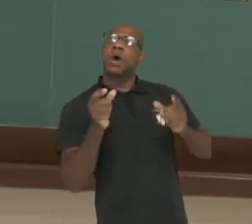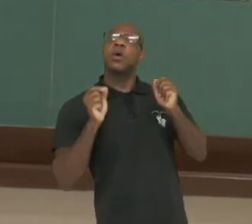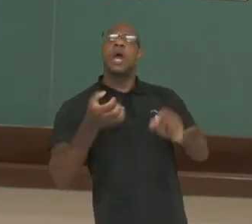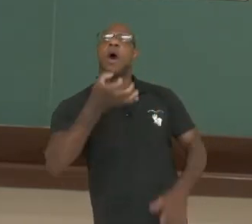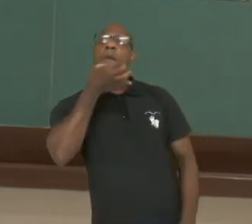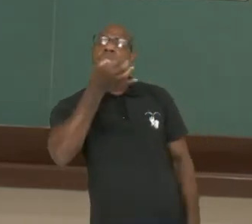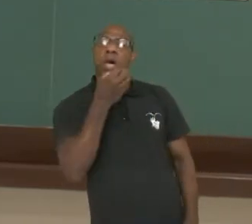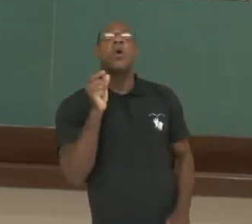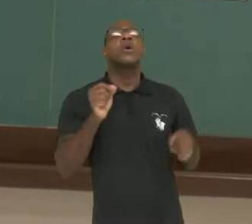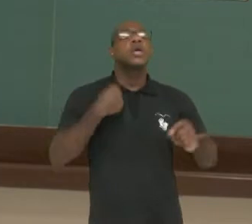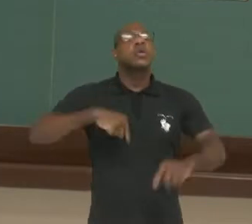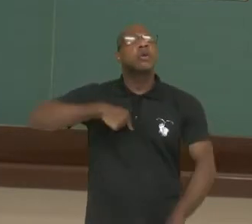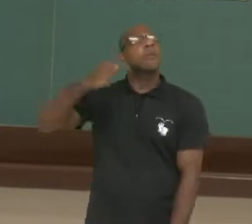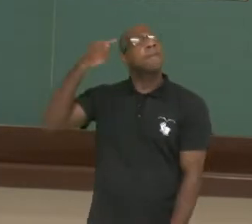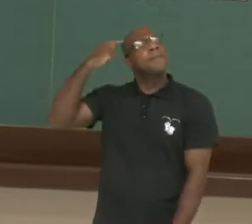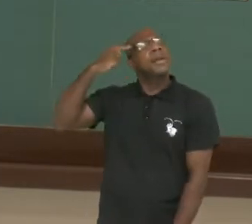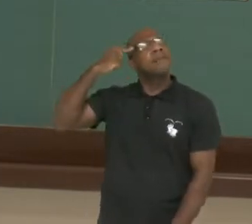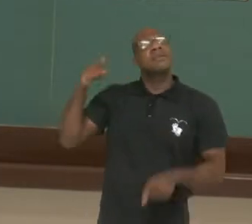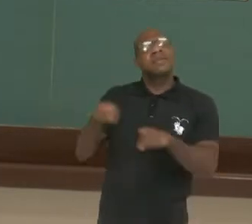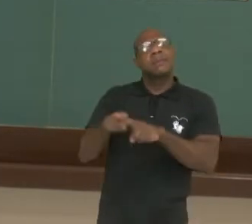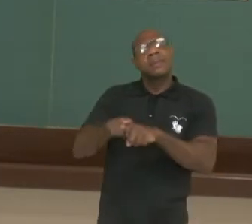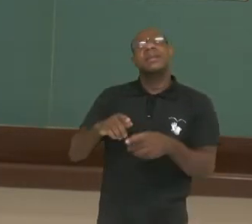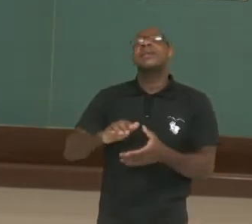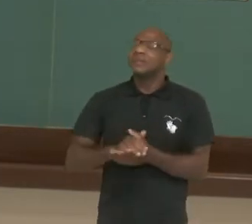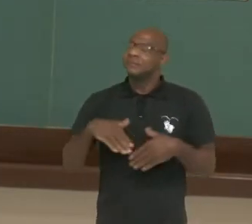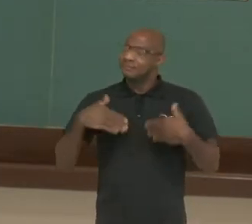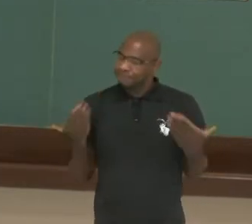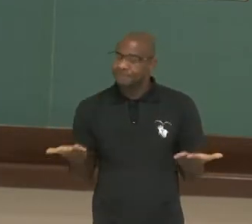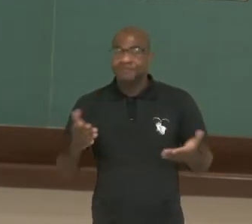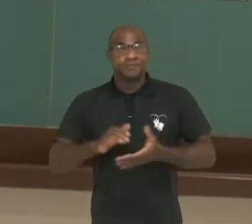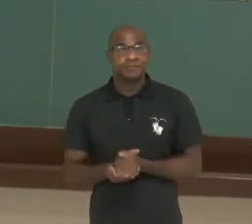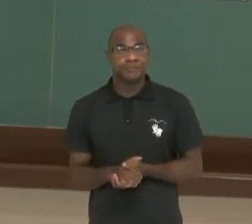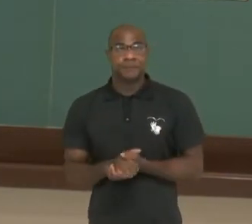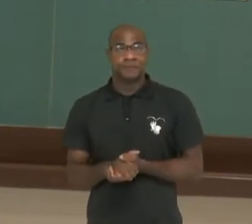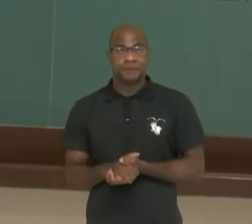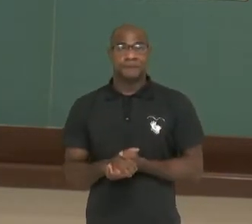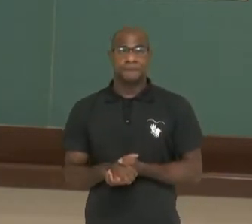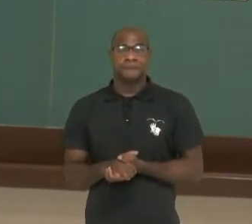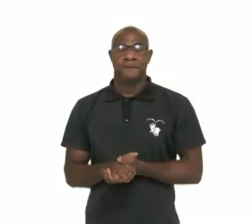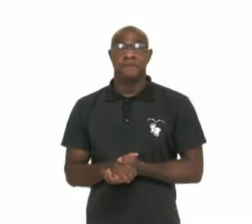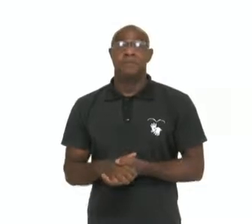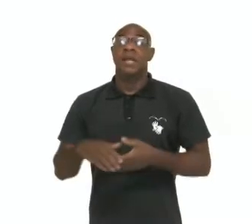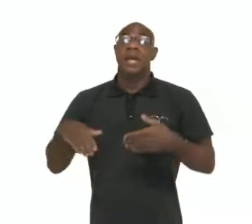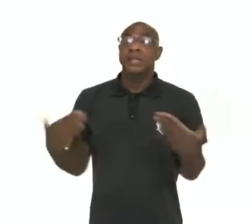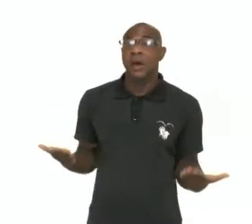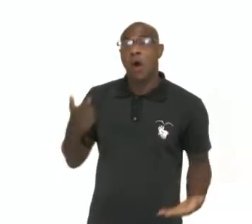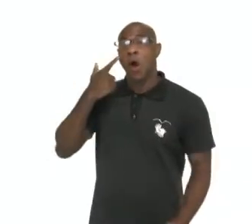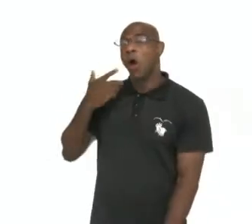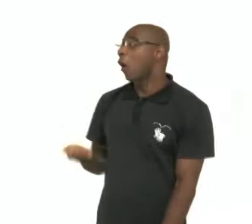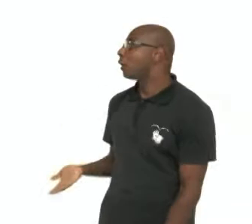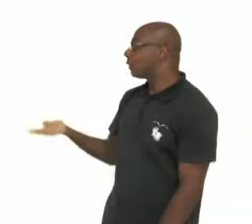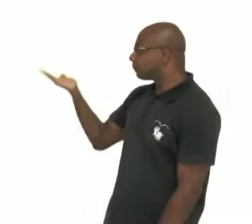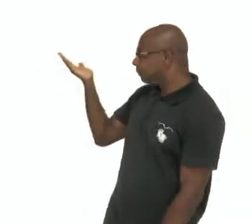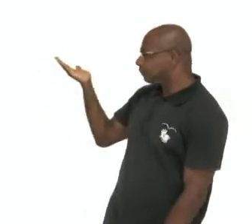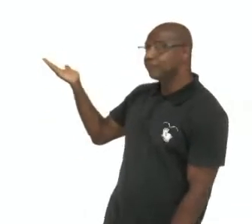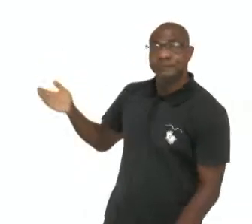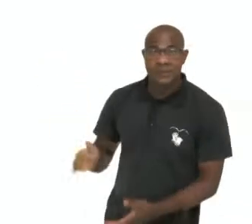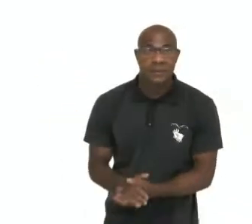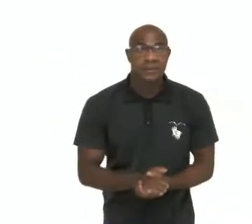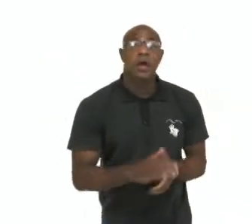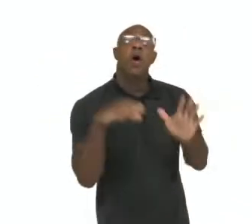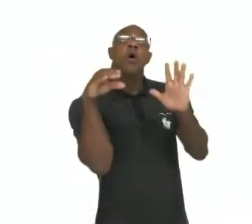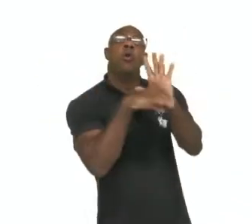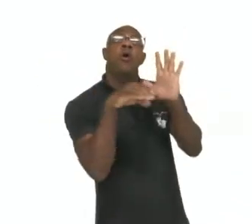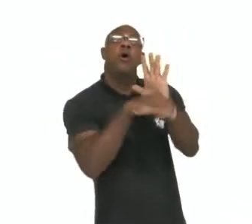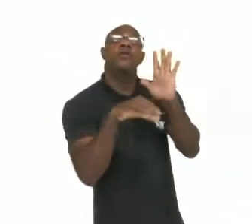que a gente pensa, o nosso julgamento de valor a respeito de algo. Então, vejam, uma pequena definição aqui nesse